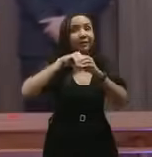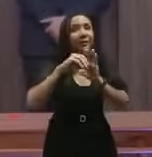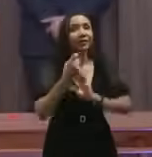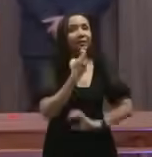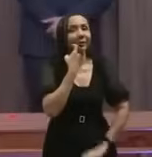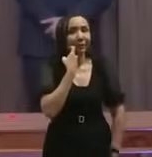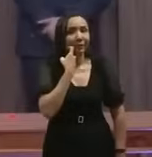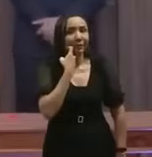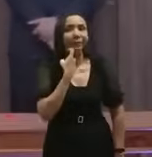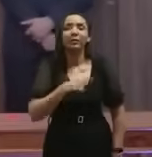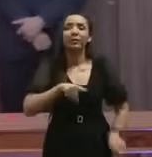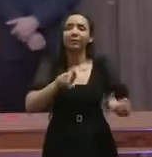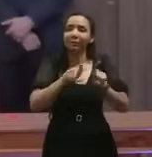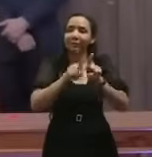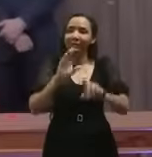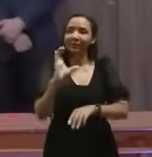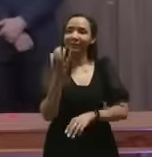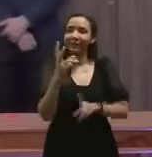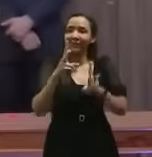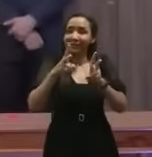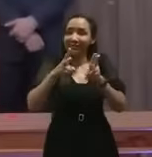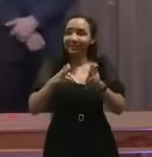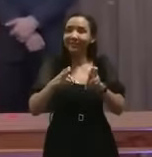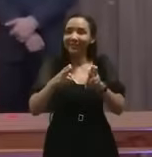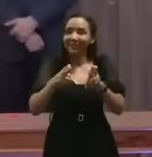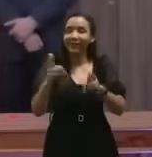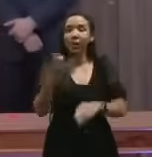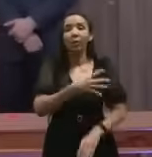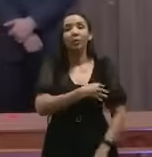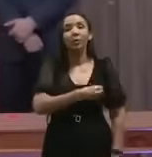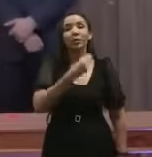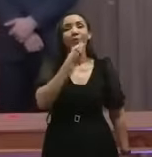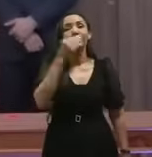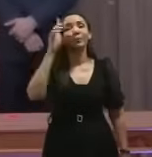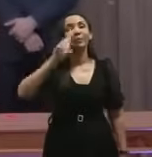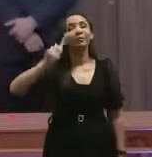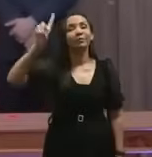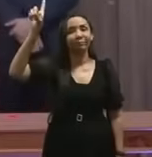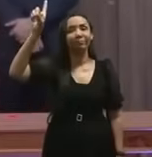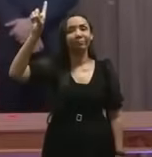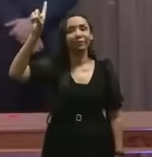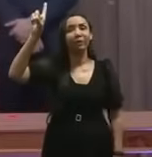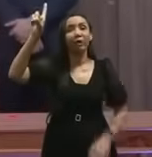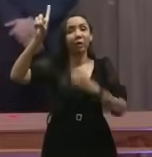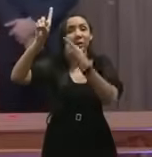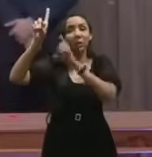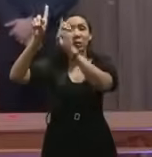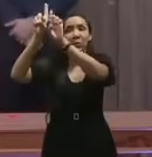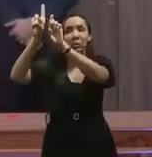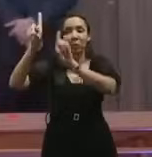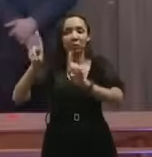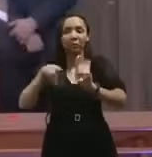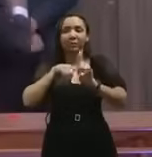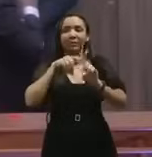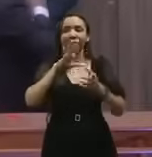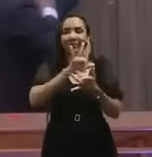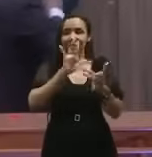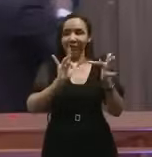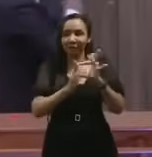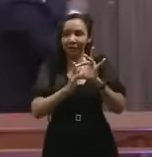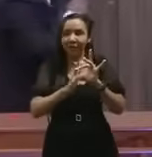seio da terra mas depois ele vai sair de lá essa é a única mensagem que nós devemos pregar